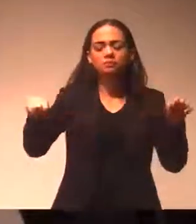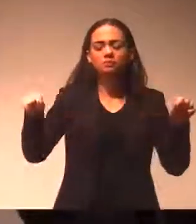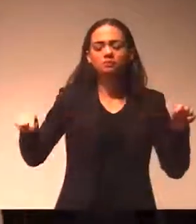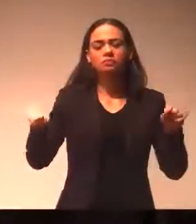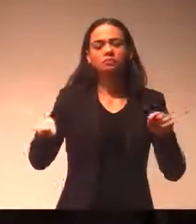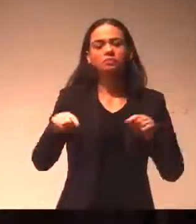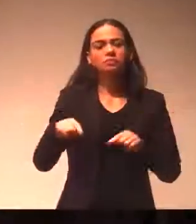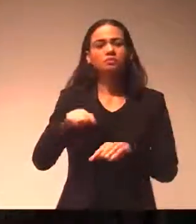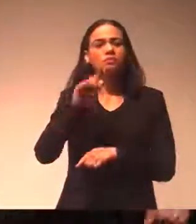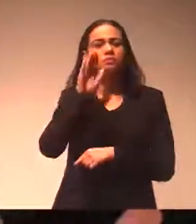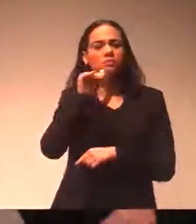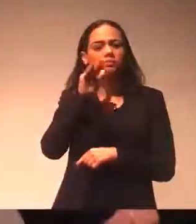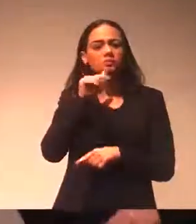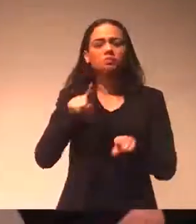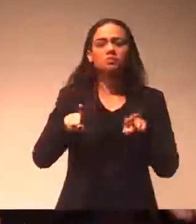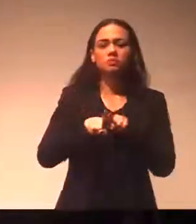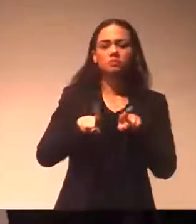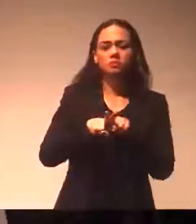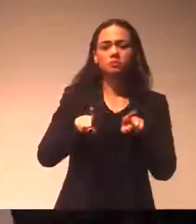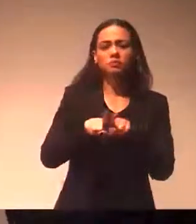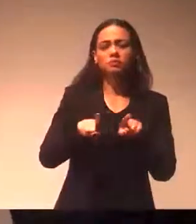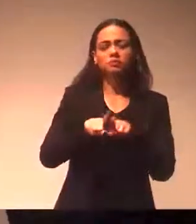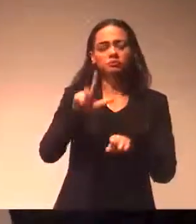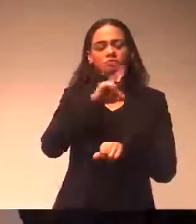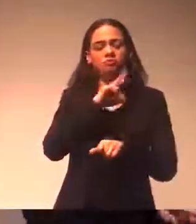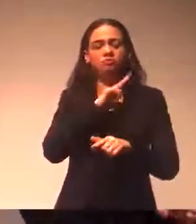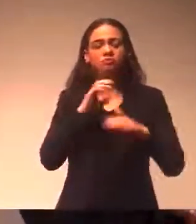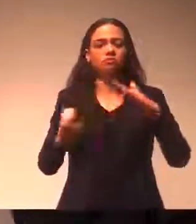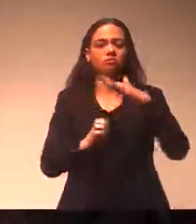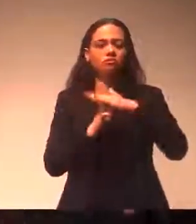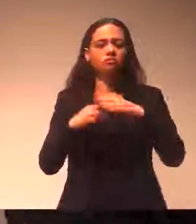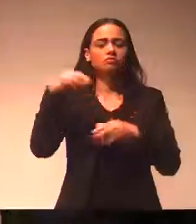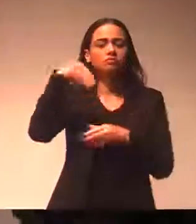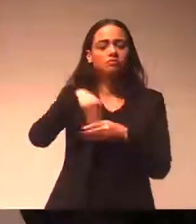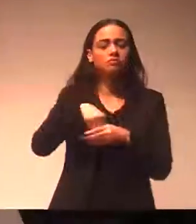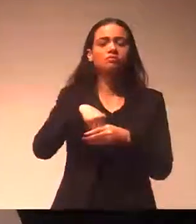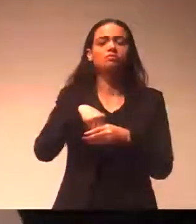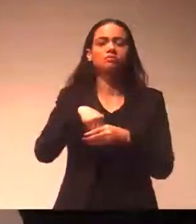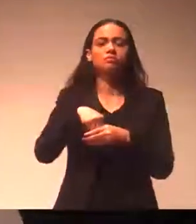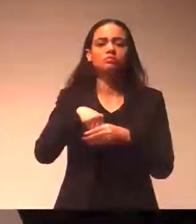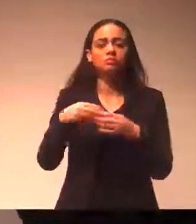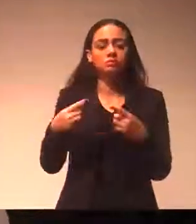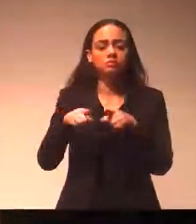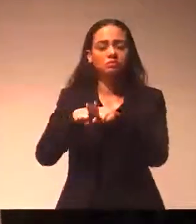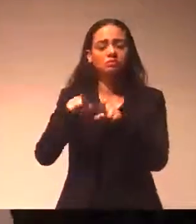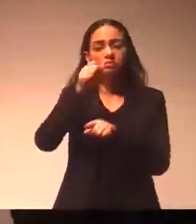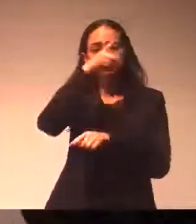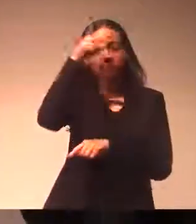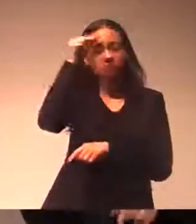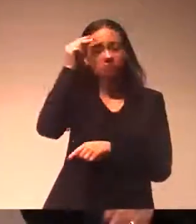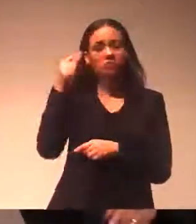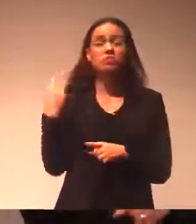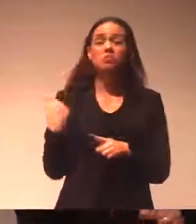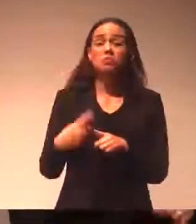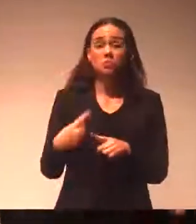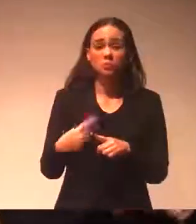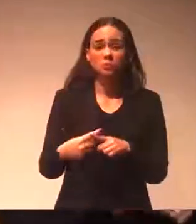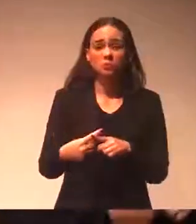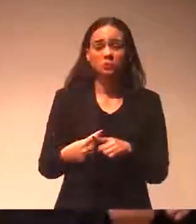os terceirizados e quem são seus superiores diretos. Por quê? Há denúncias de 1. Cargos